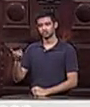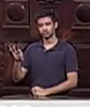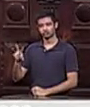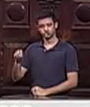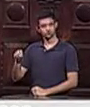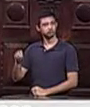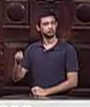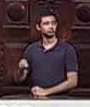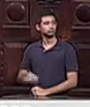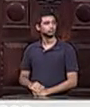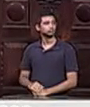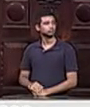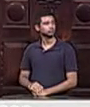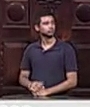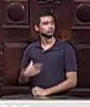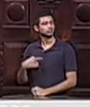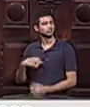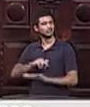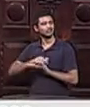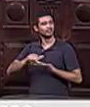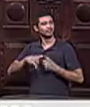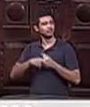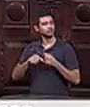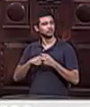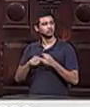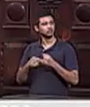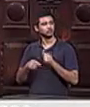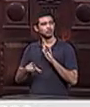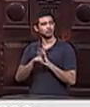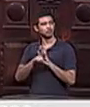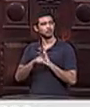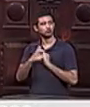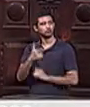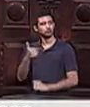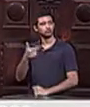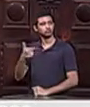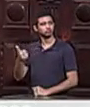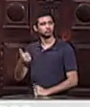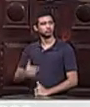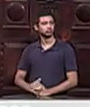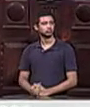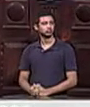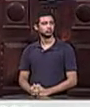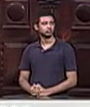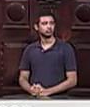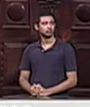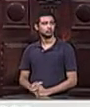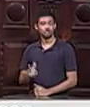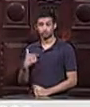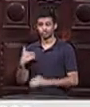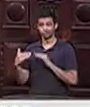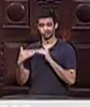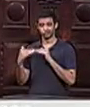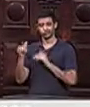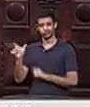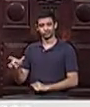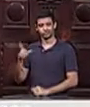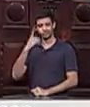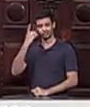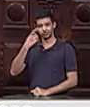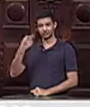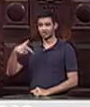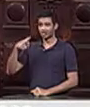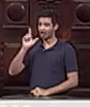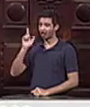vetado vários artigos da Lei 2128. E eu concordo com o deputado que aqui me